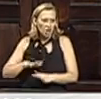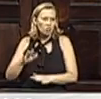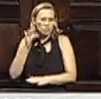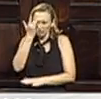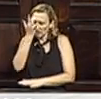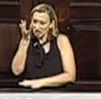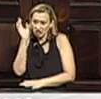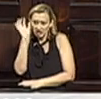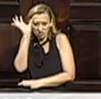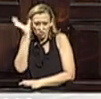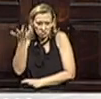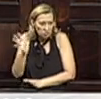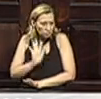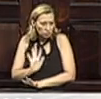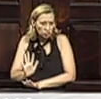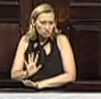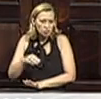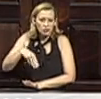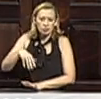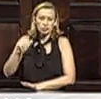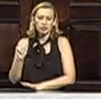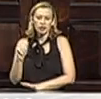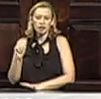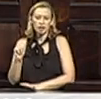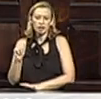aí. Marquinhos.